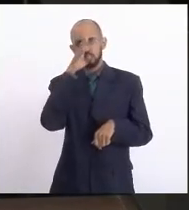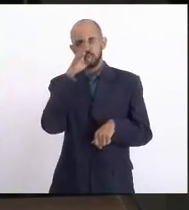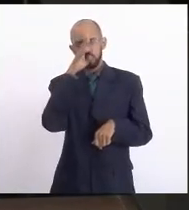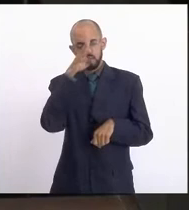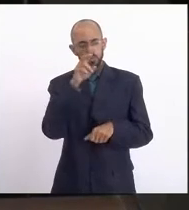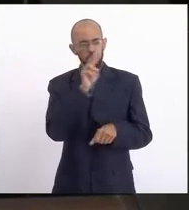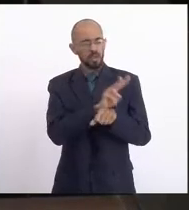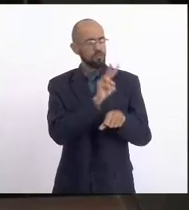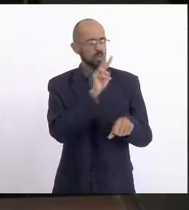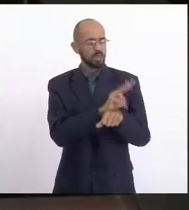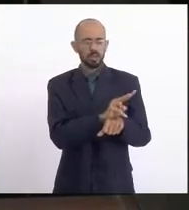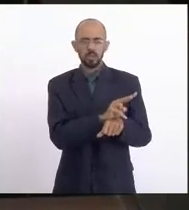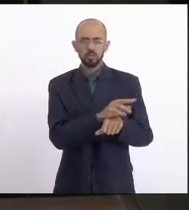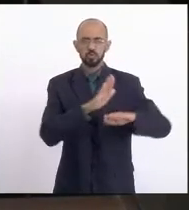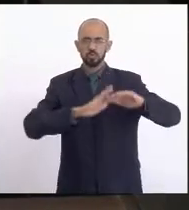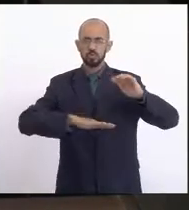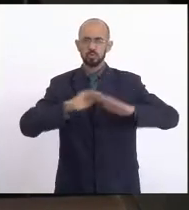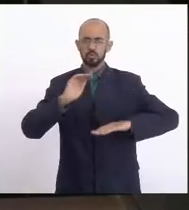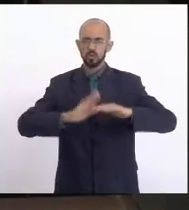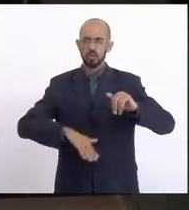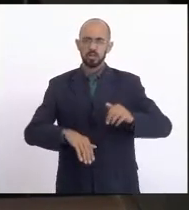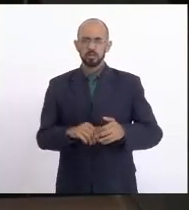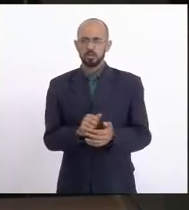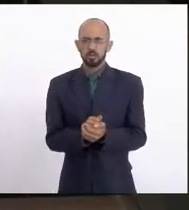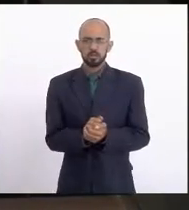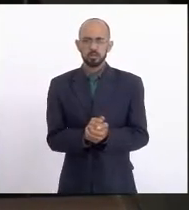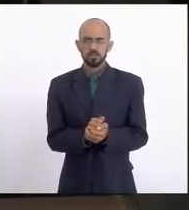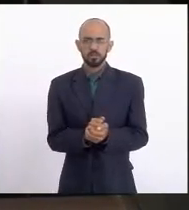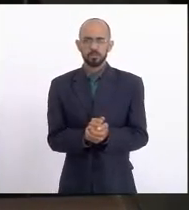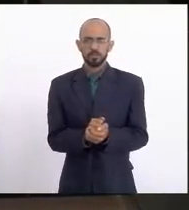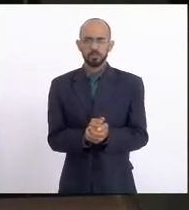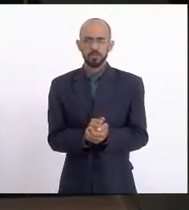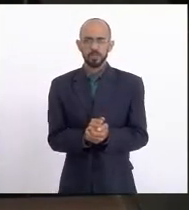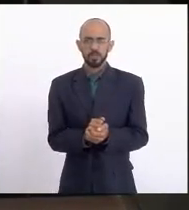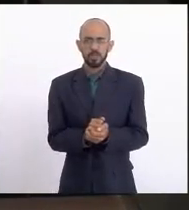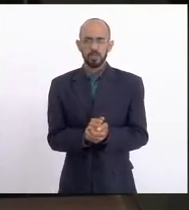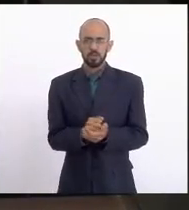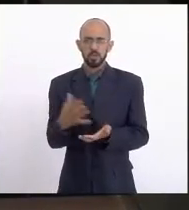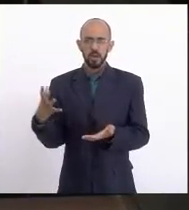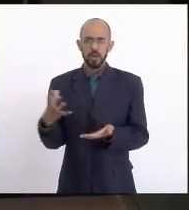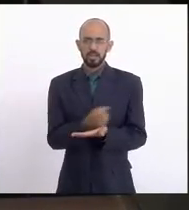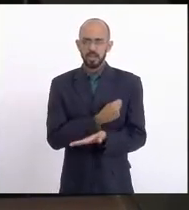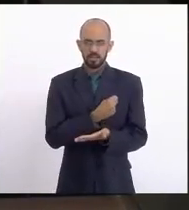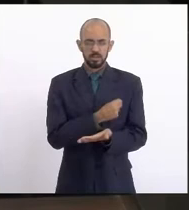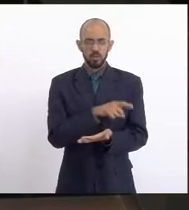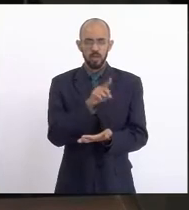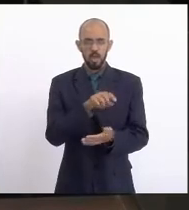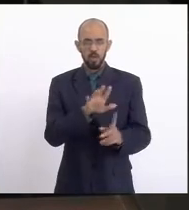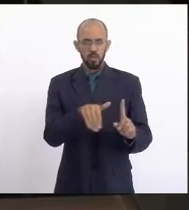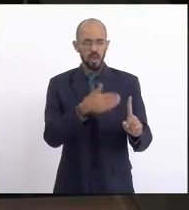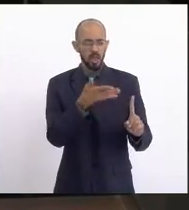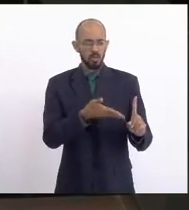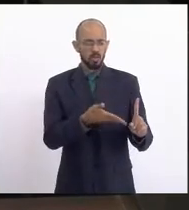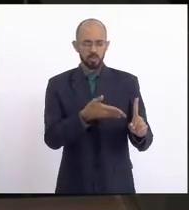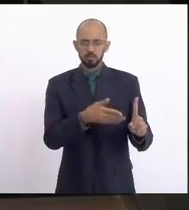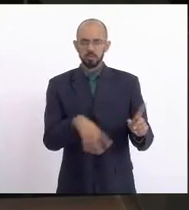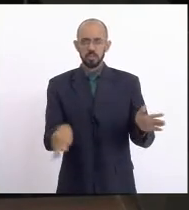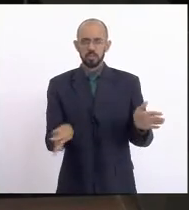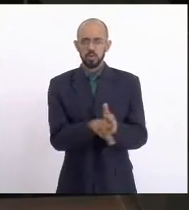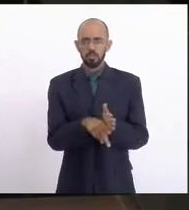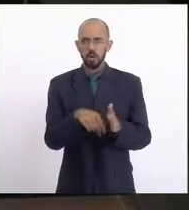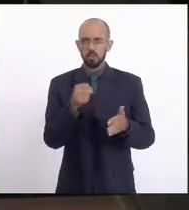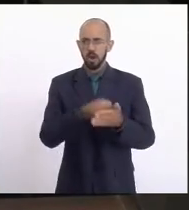da educação. Aliás, nesse caso, a sanção acaba sendo um reconhecimento à sua luta. Nesse caso, a sanção, se